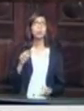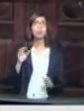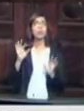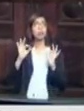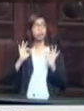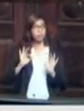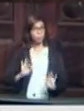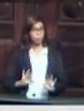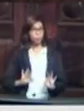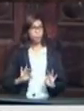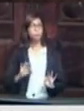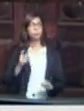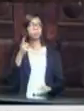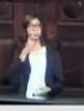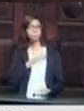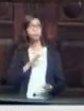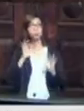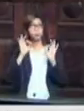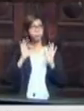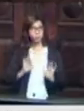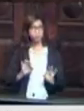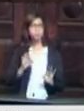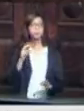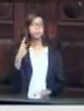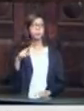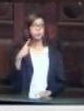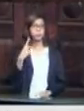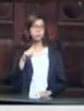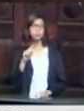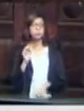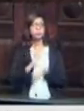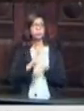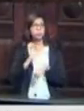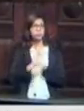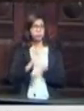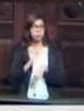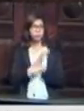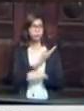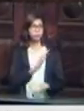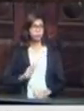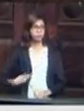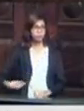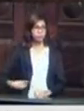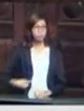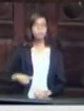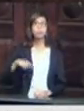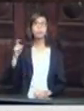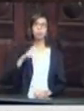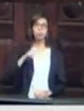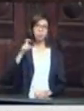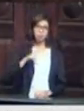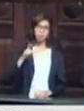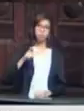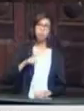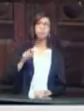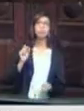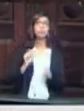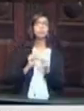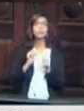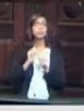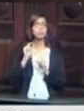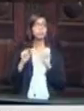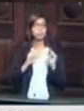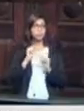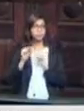e confirmado pelo Tribunal de Contas do Estado. Aí aquilo dali realmente fez com que